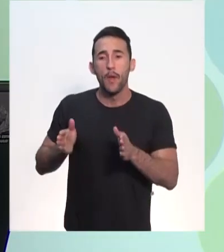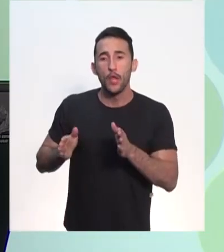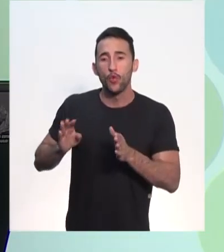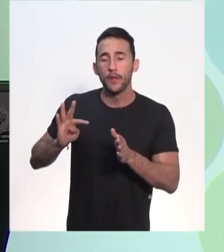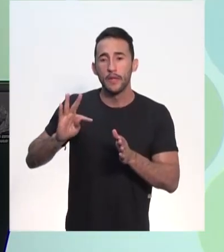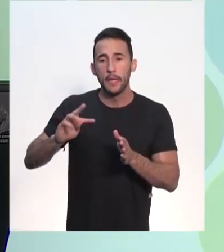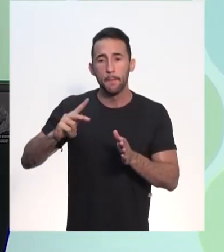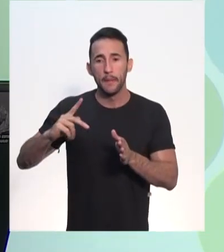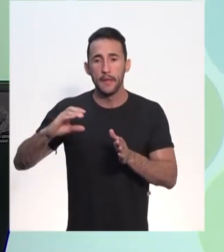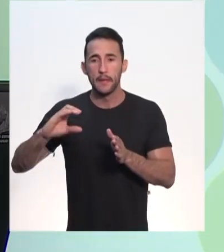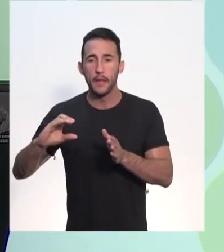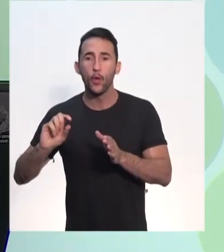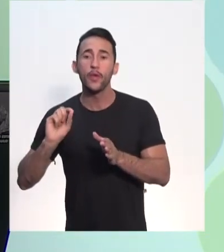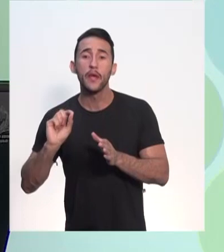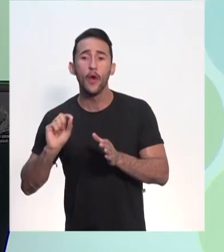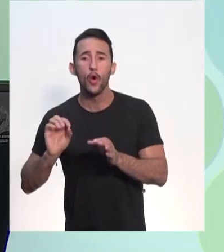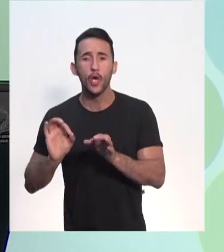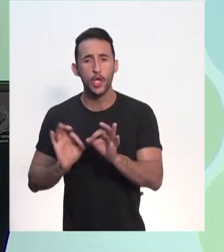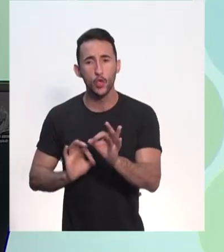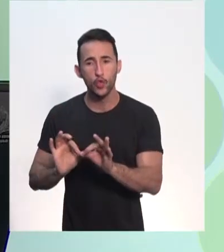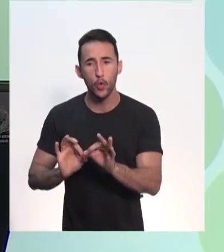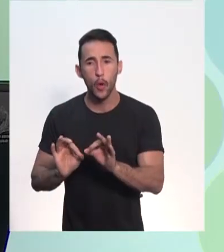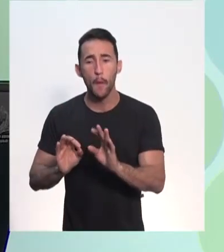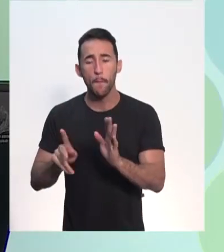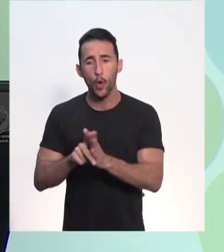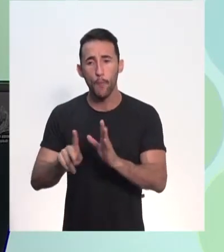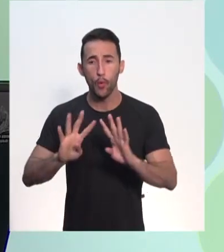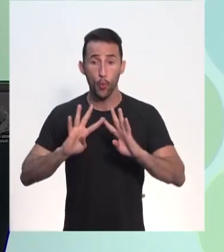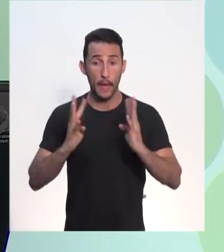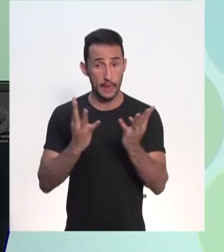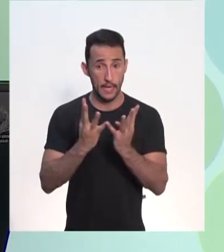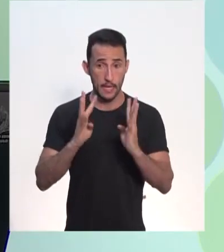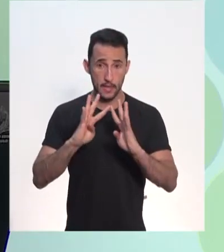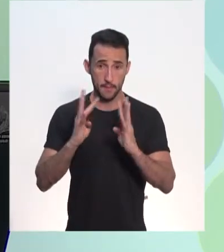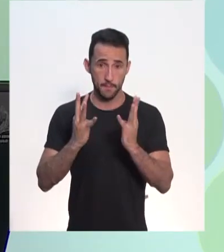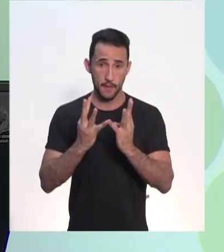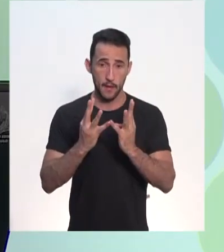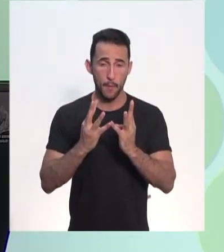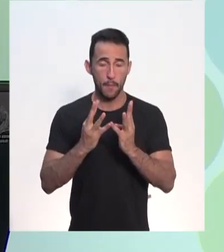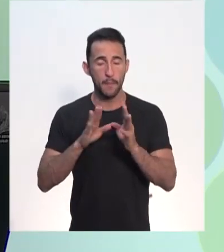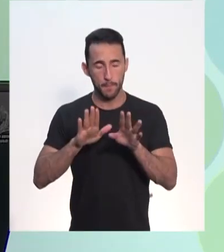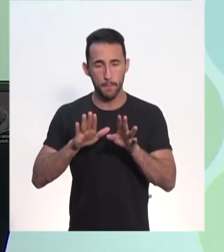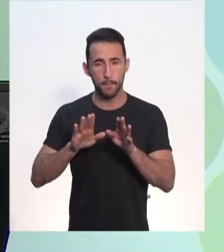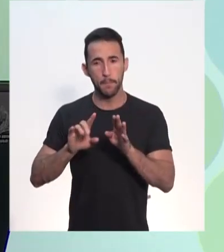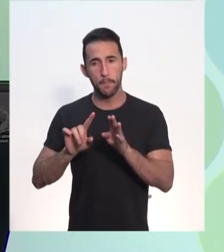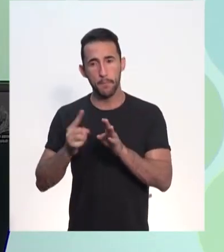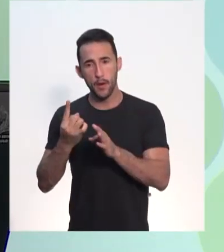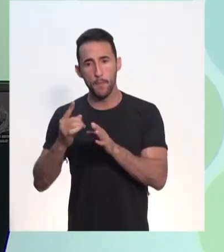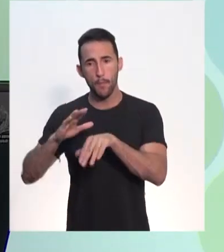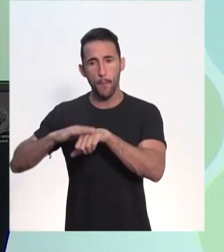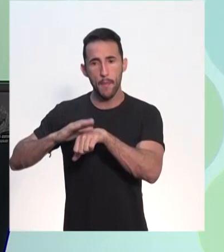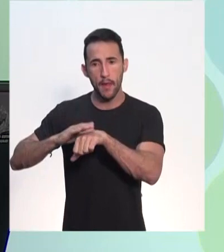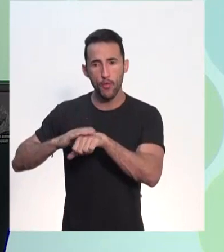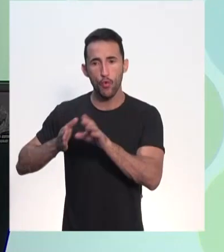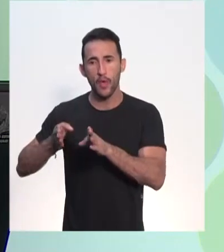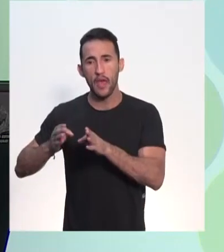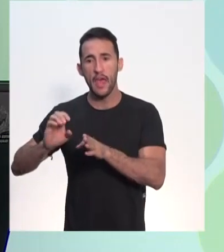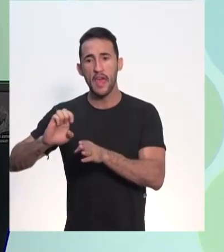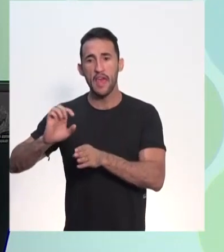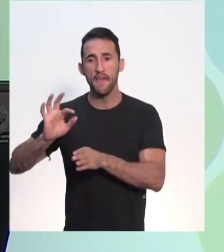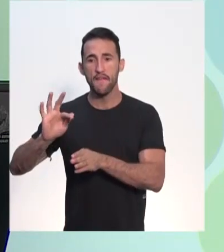humanas, quarta, linguagens, quinta, ciências da natureza e matemática, e essa semana, excepcionalmente, a